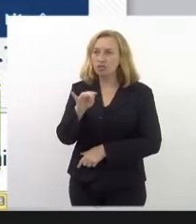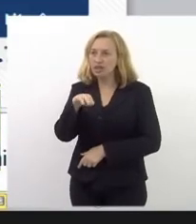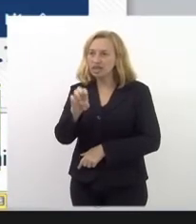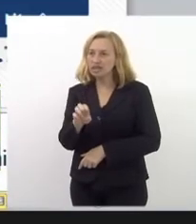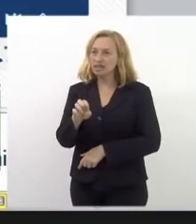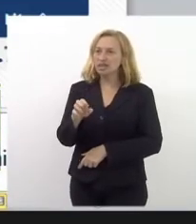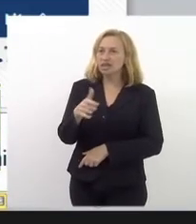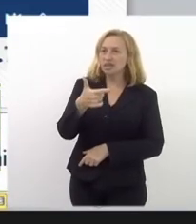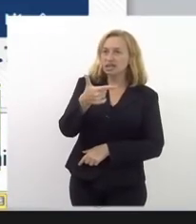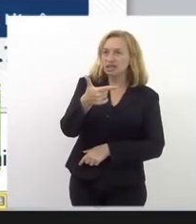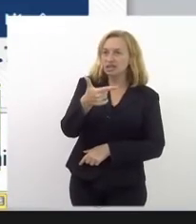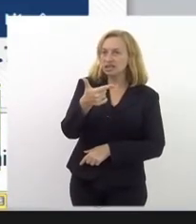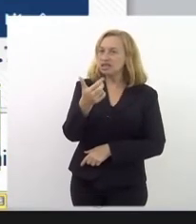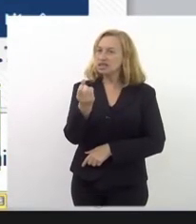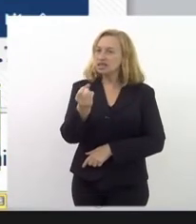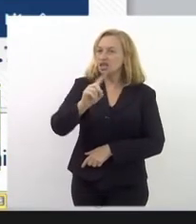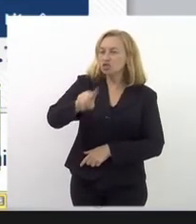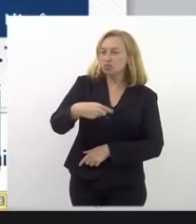mil.